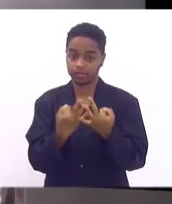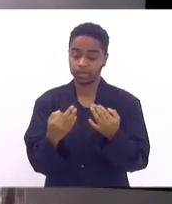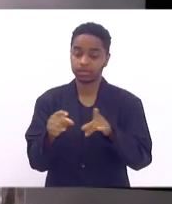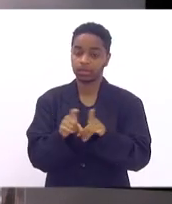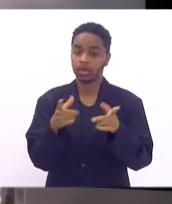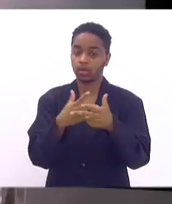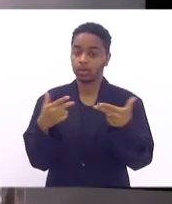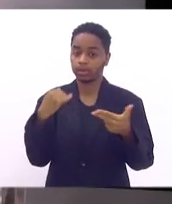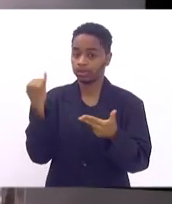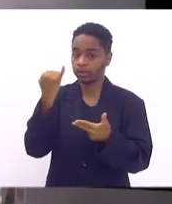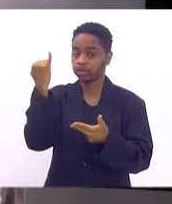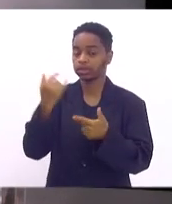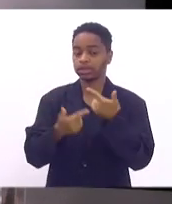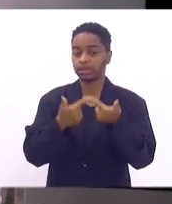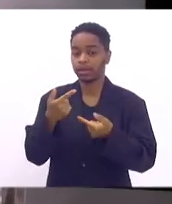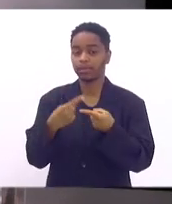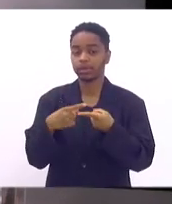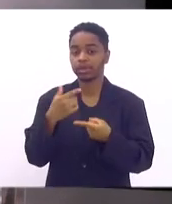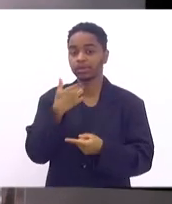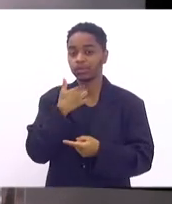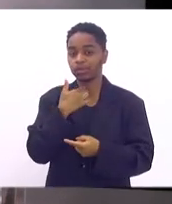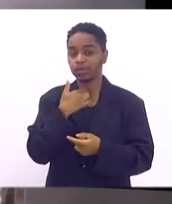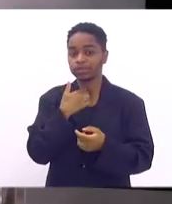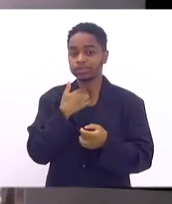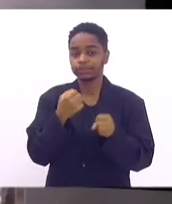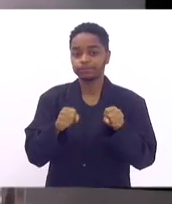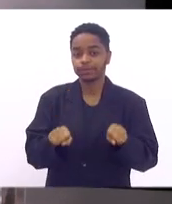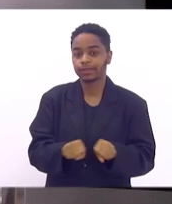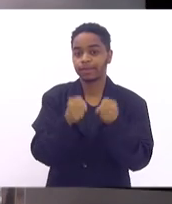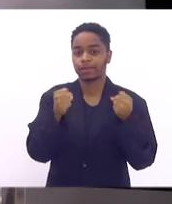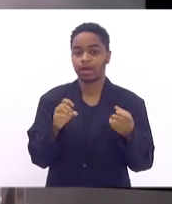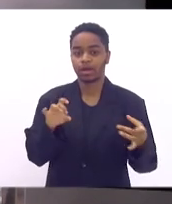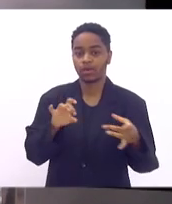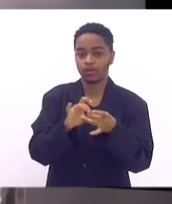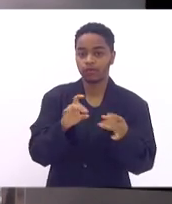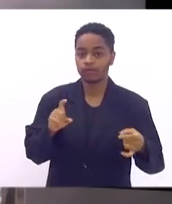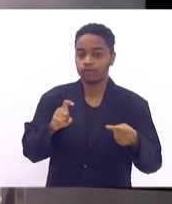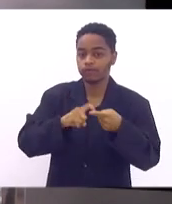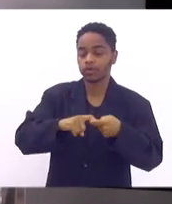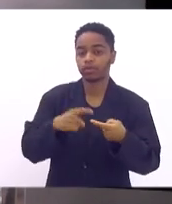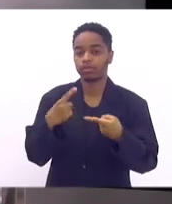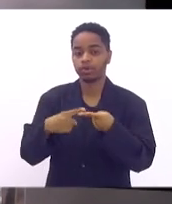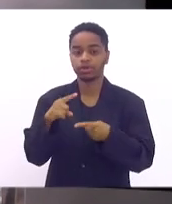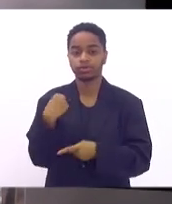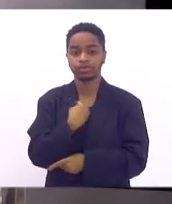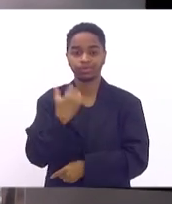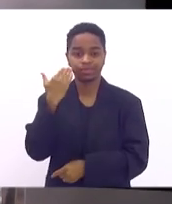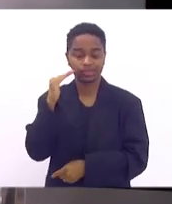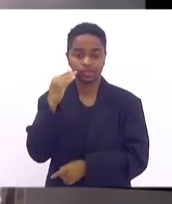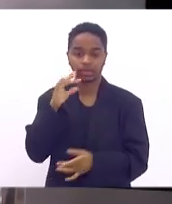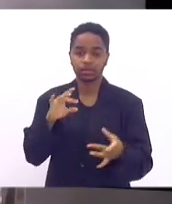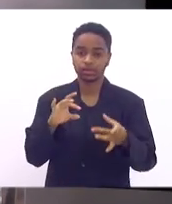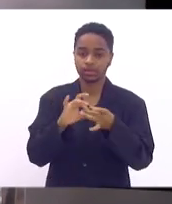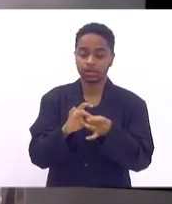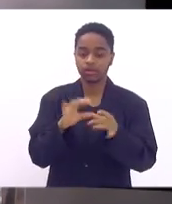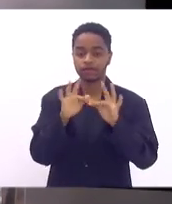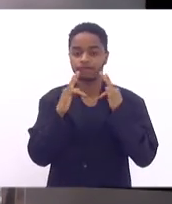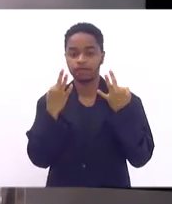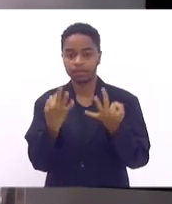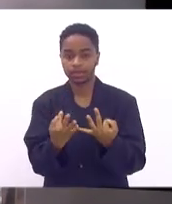importante trabalhar para que não tenha o rompimento desse vínculo. Né? Porque a gente entende que o vínculo societário, familiar, seja com instituições, com